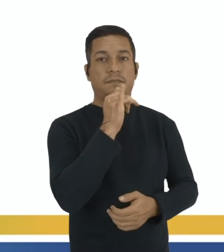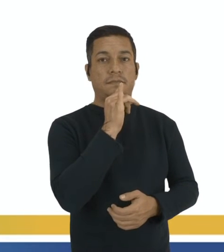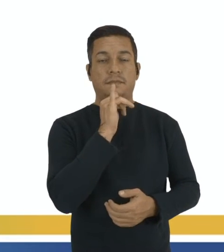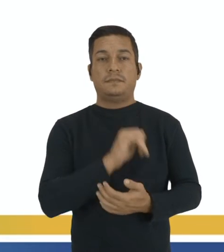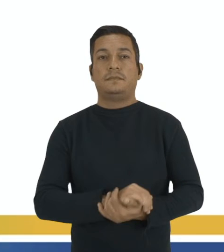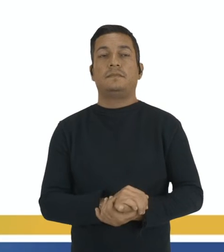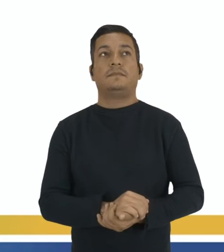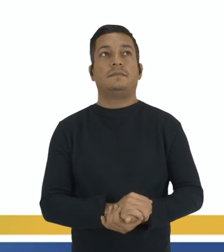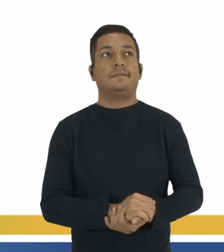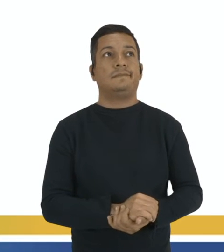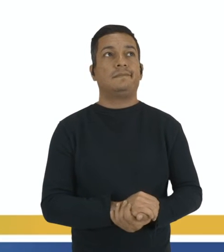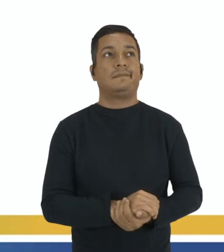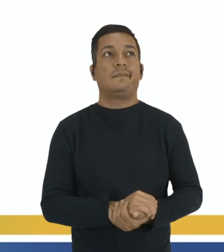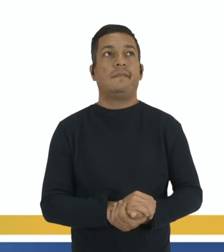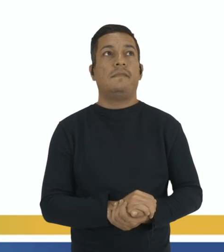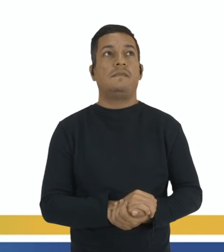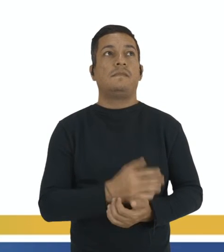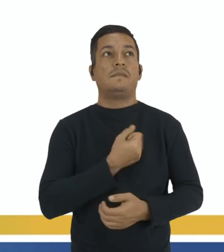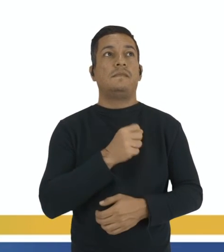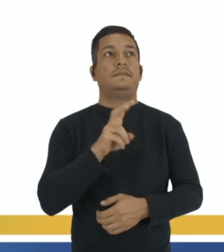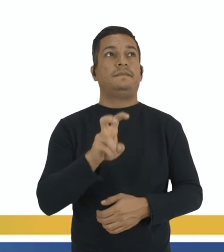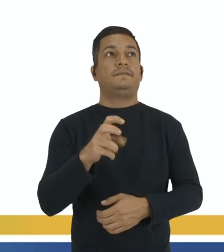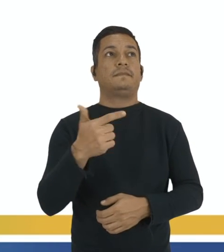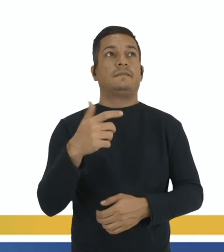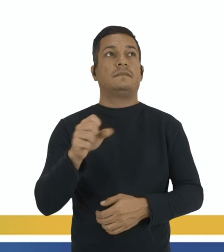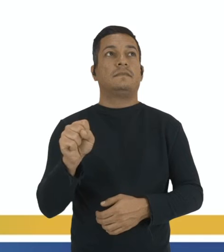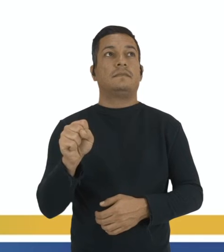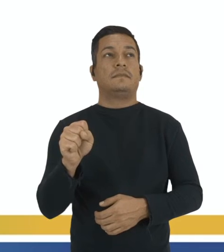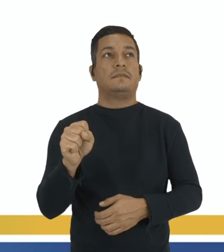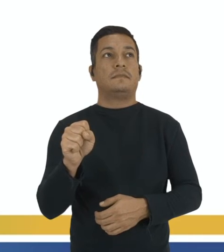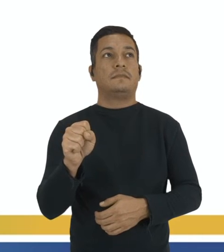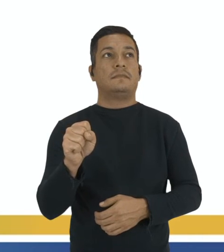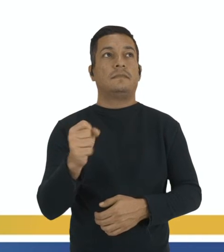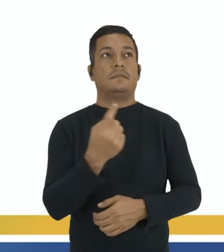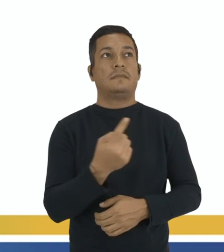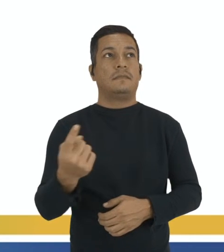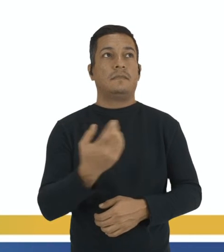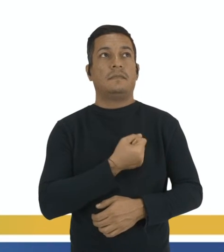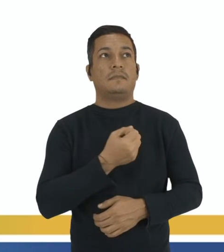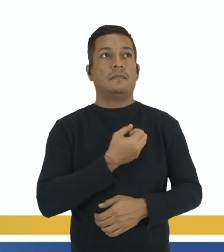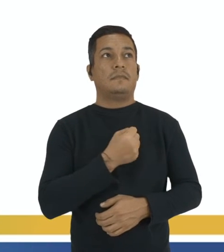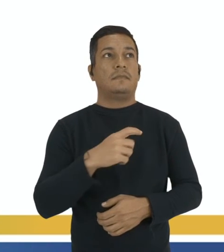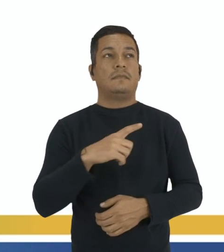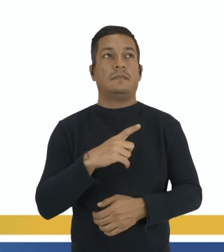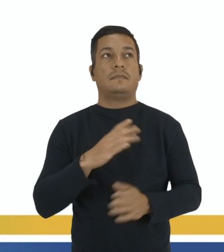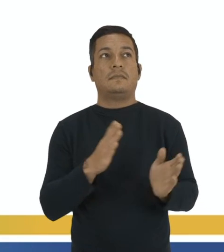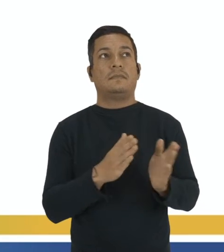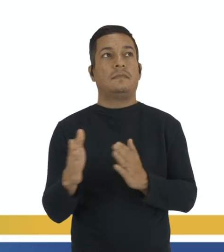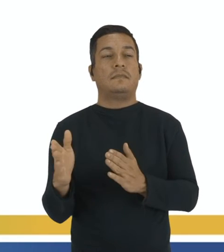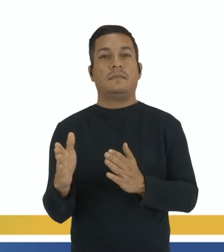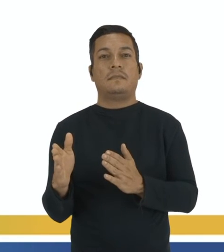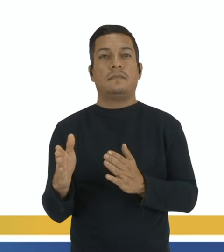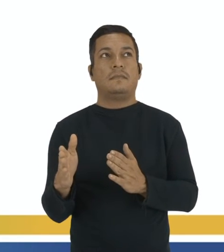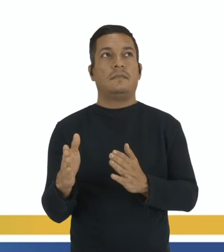ó, vamos acompanhar. O número 528. Cada número, pessoal, ele está em uma ordem. Nós